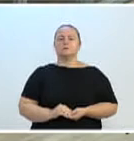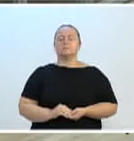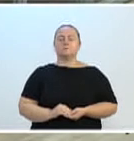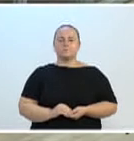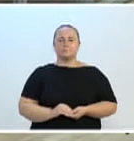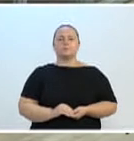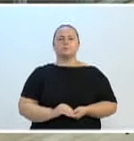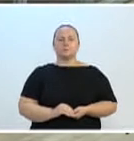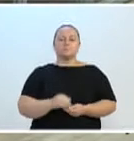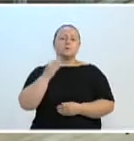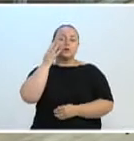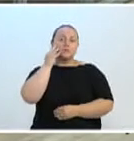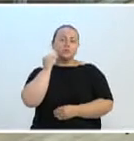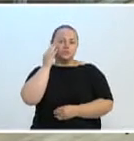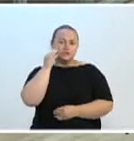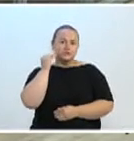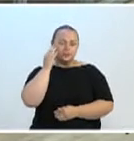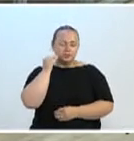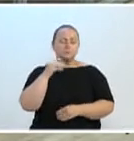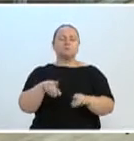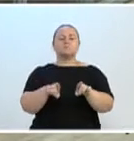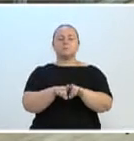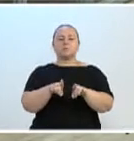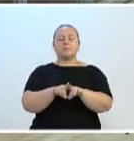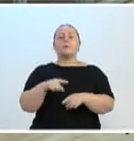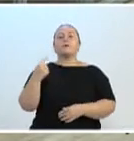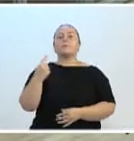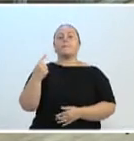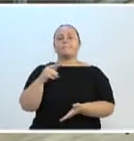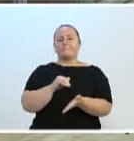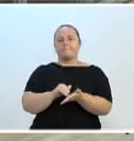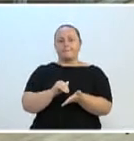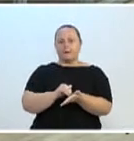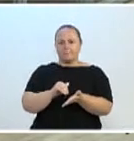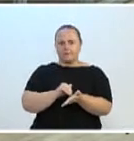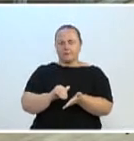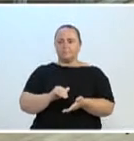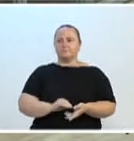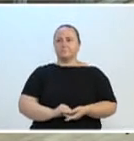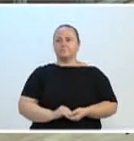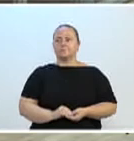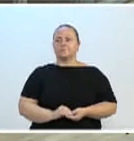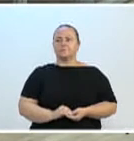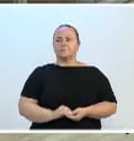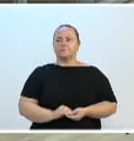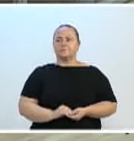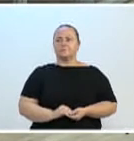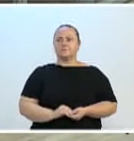Vereador Gilson, como candidato a primeiro secretário. Mais alguém?